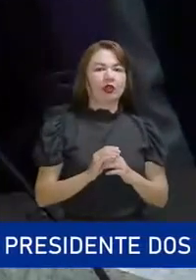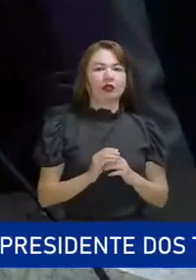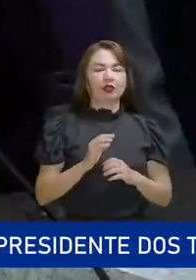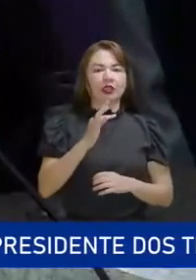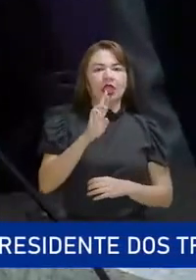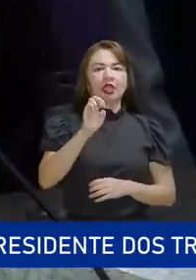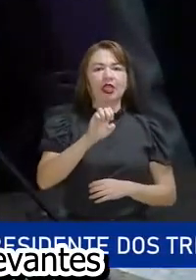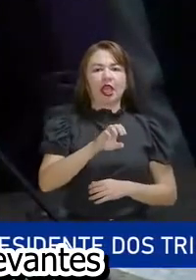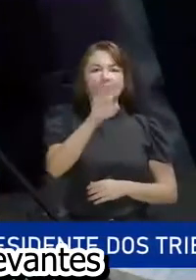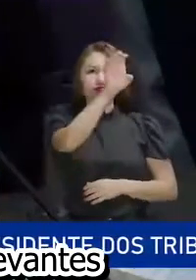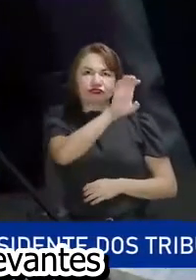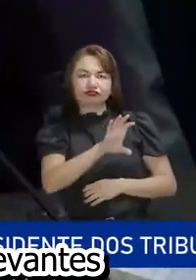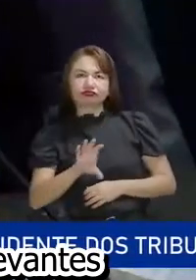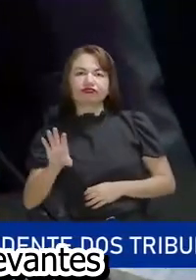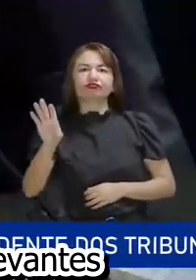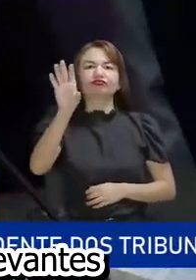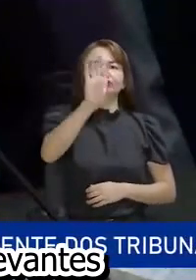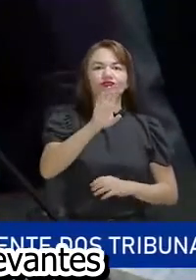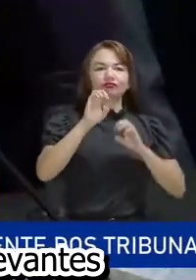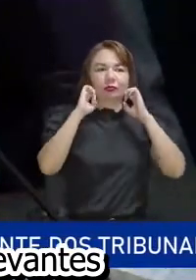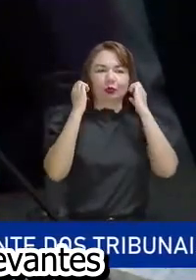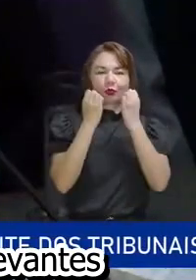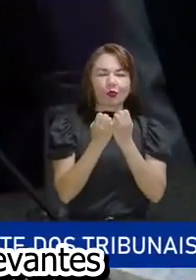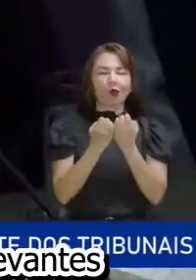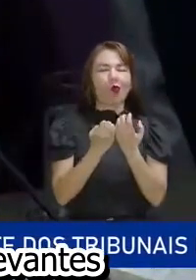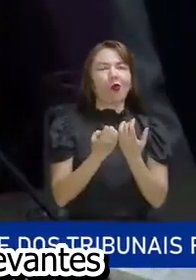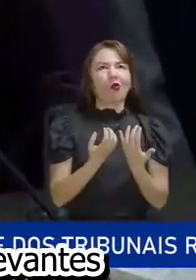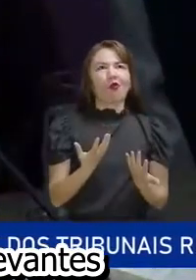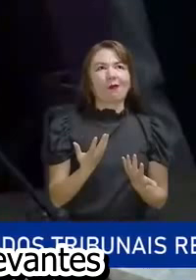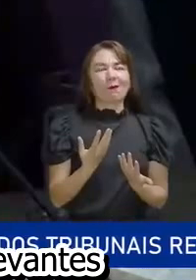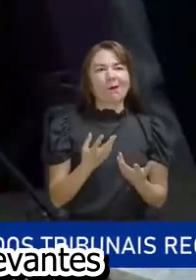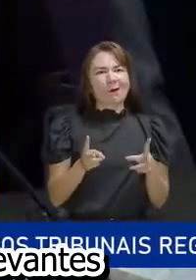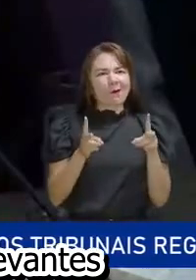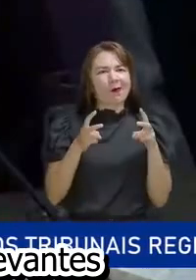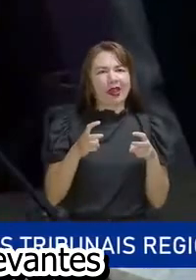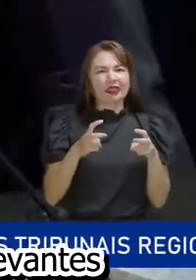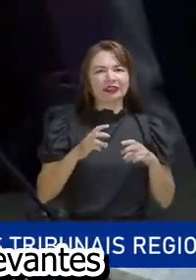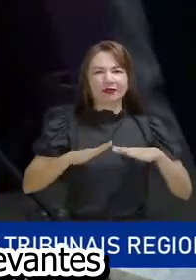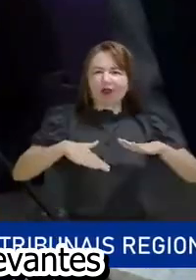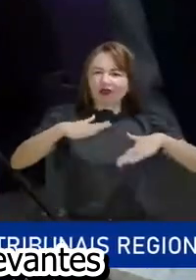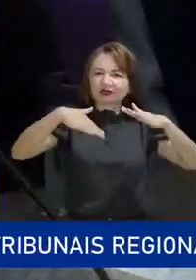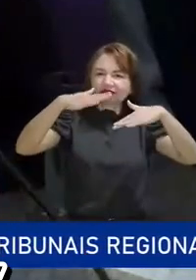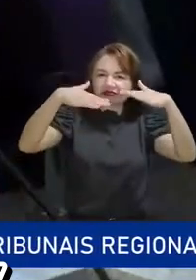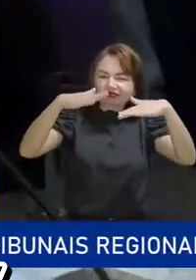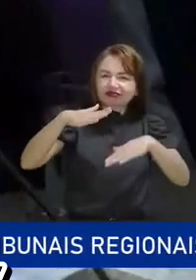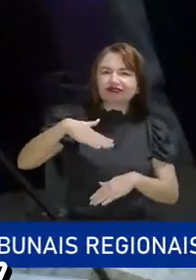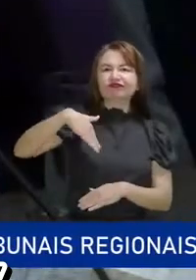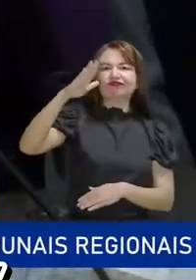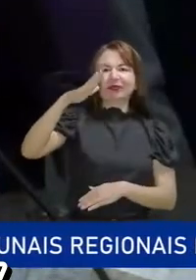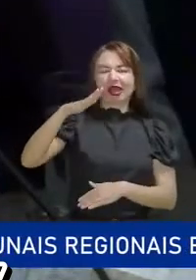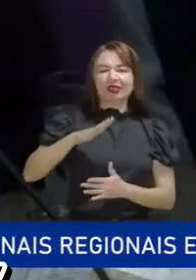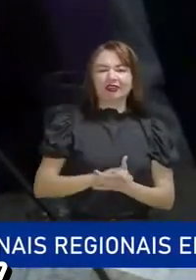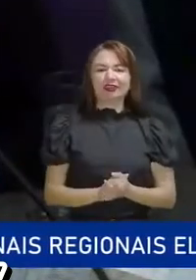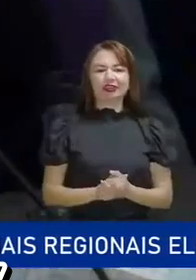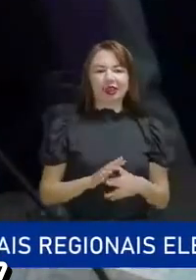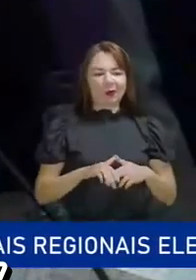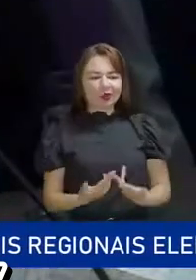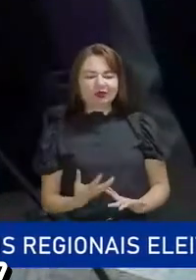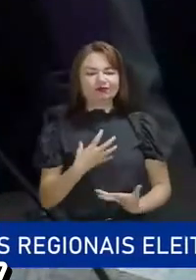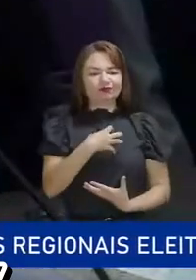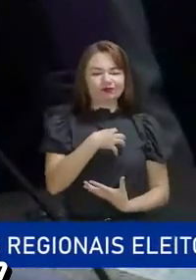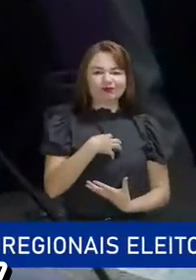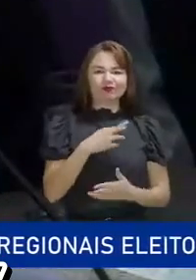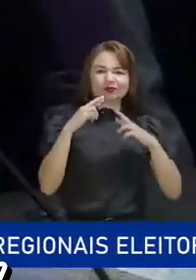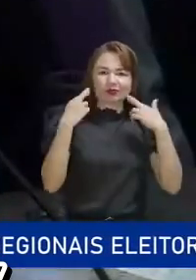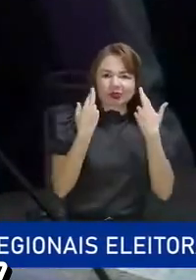Estados. Nossos encontros têm se mostrado cada vez mais relevantes nesse sentido. Aqui,